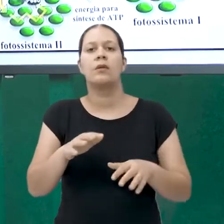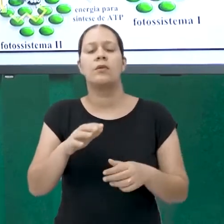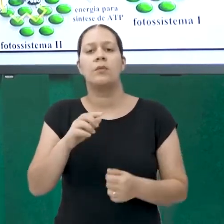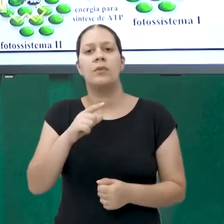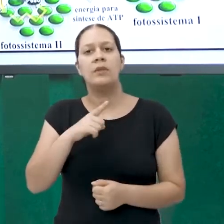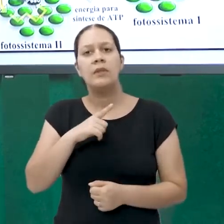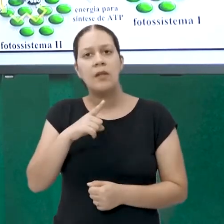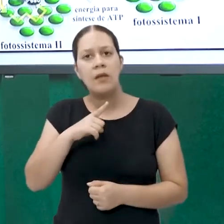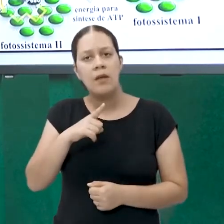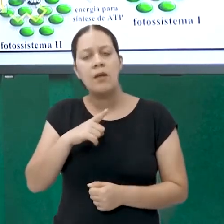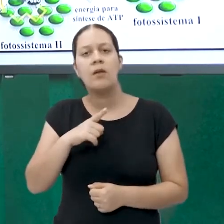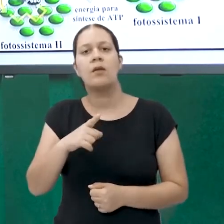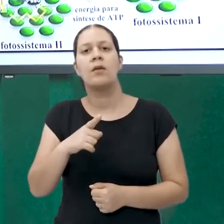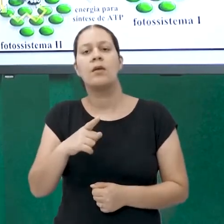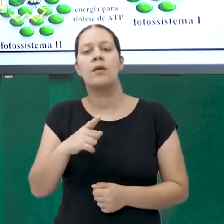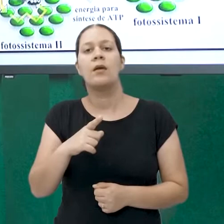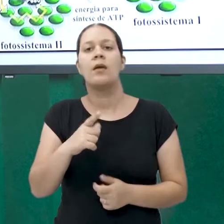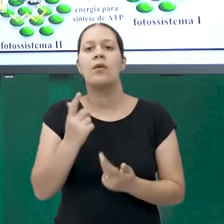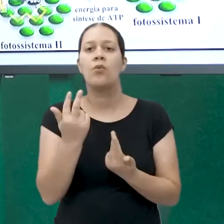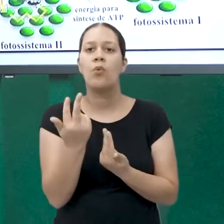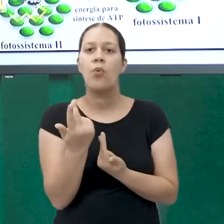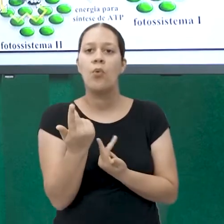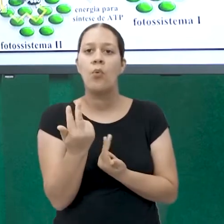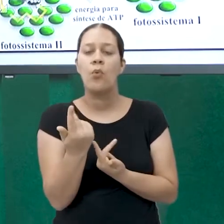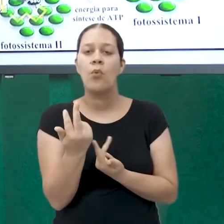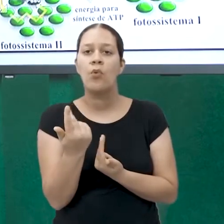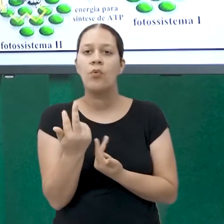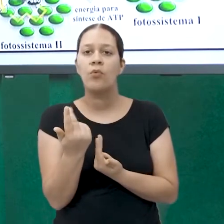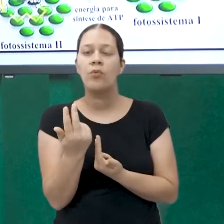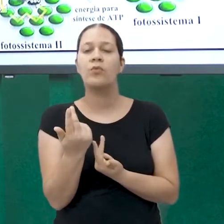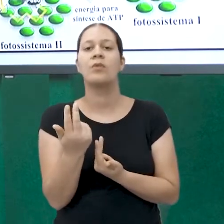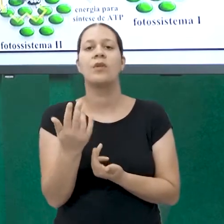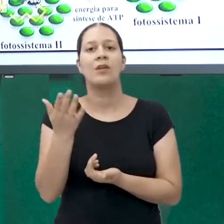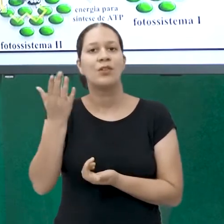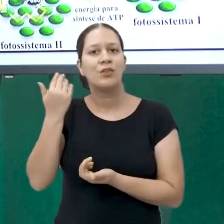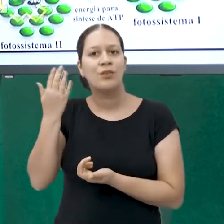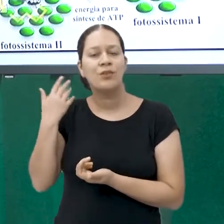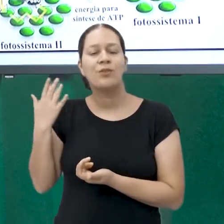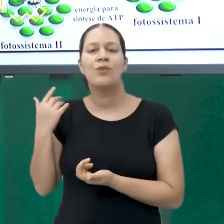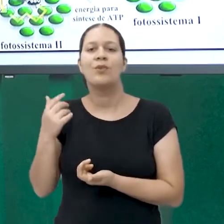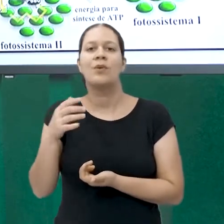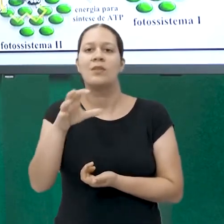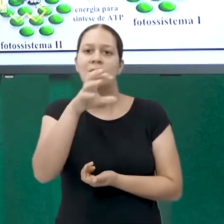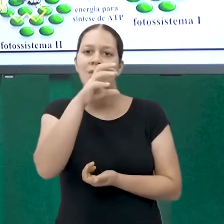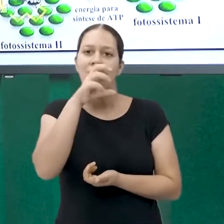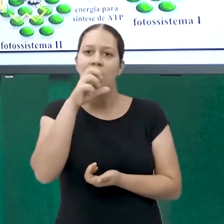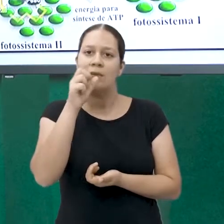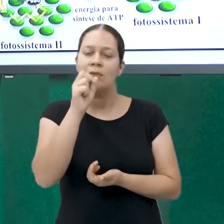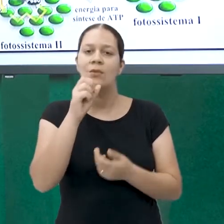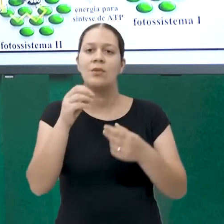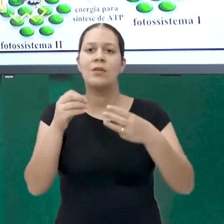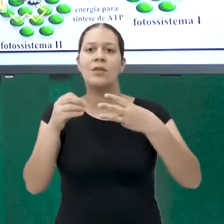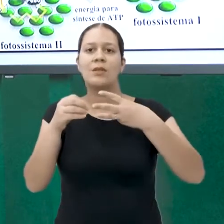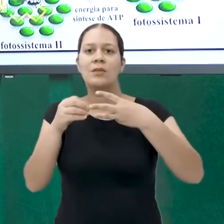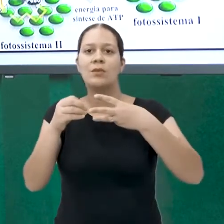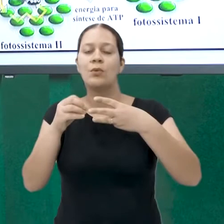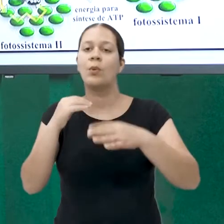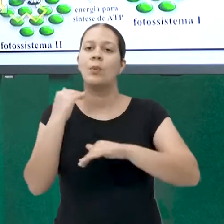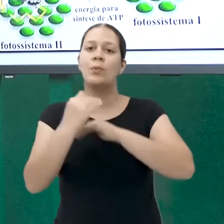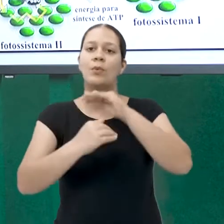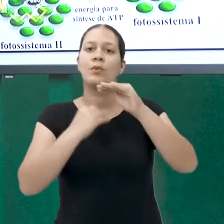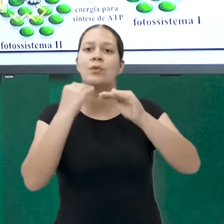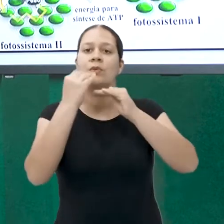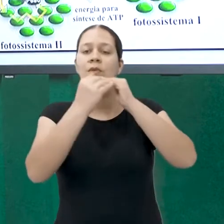naquele fotossistema, e aí esse movimento é muito semelhante com o que a gente viu em respiração celular, o